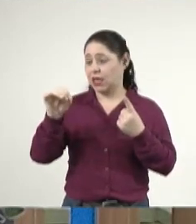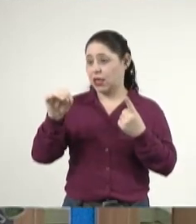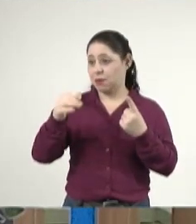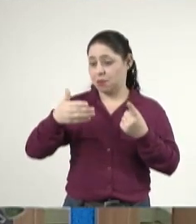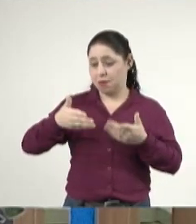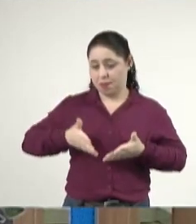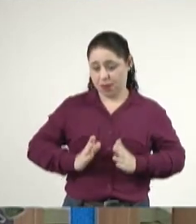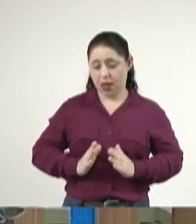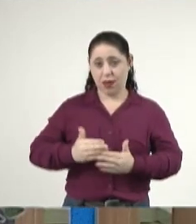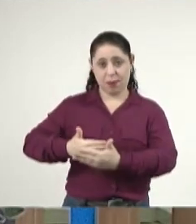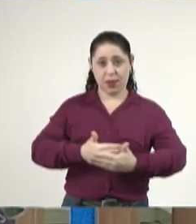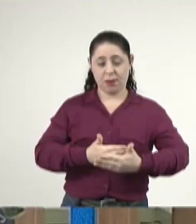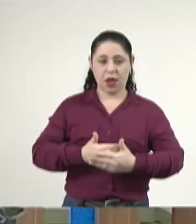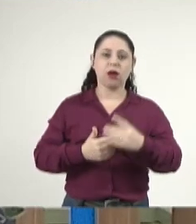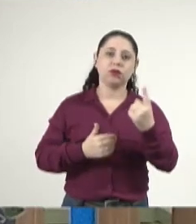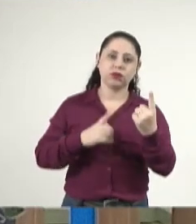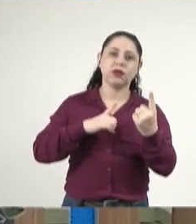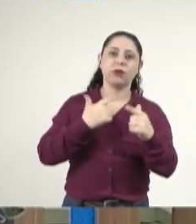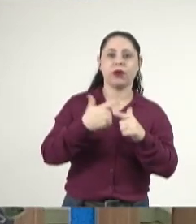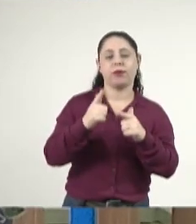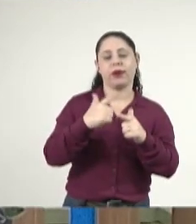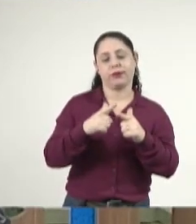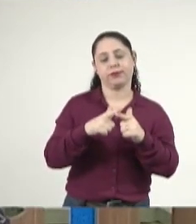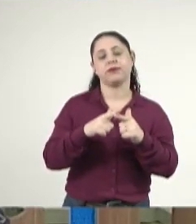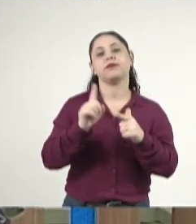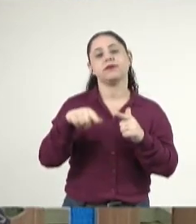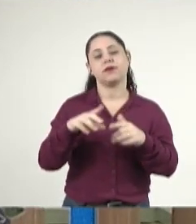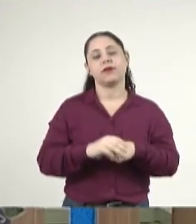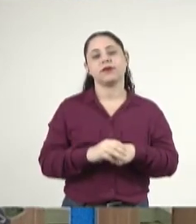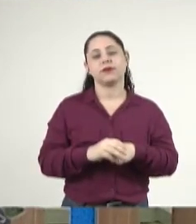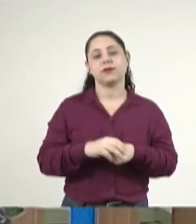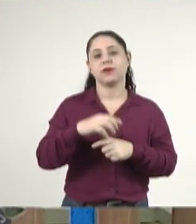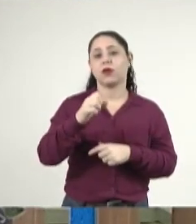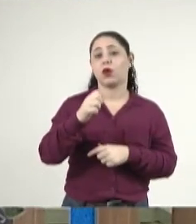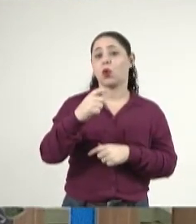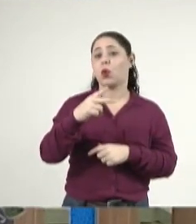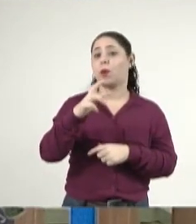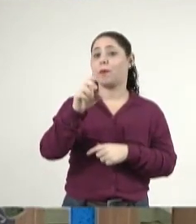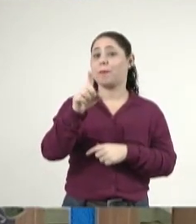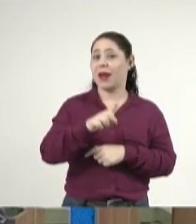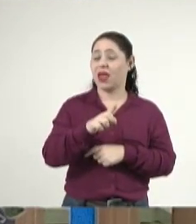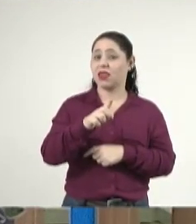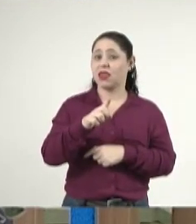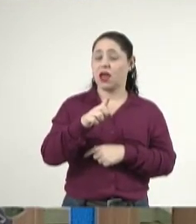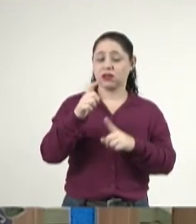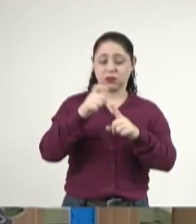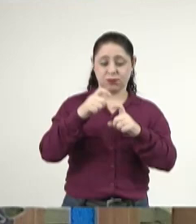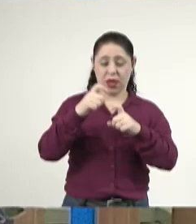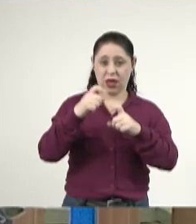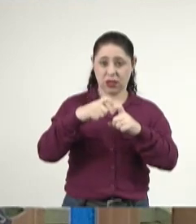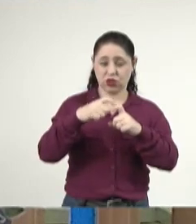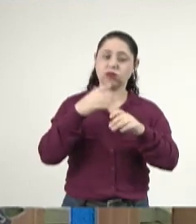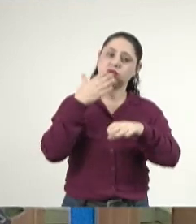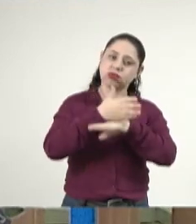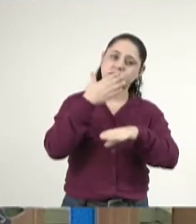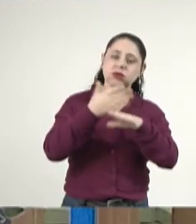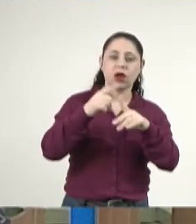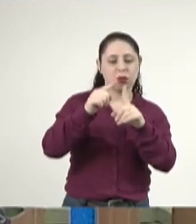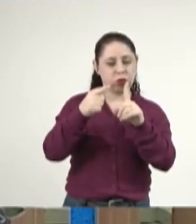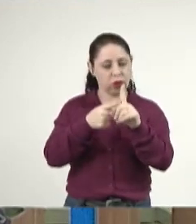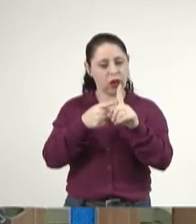que nascidos vivos, né? E o pré-natal é a melhor maneira de poder identificar